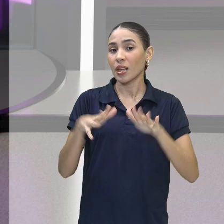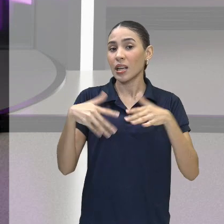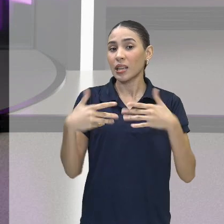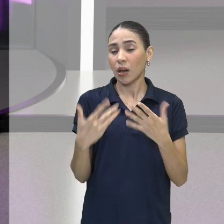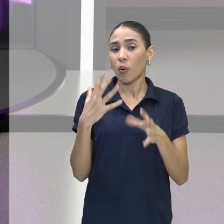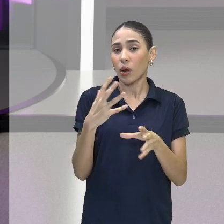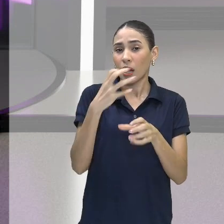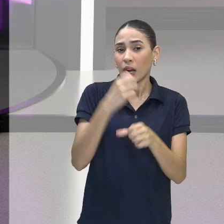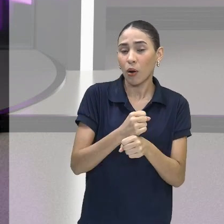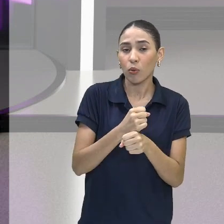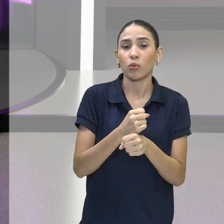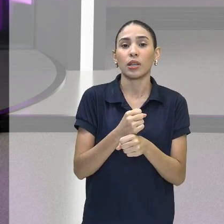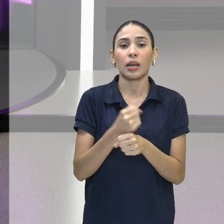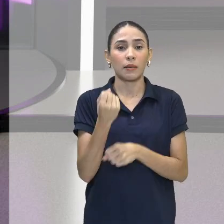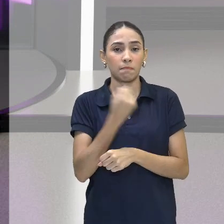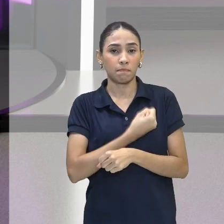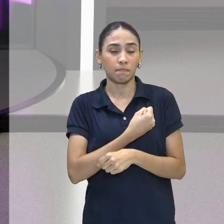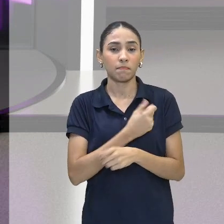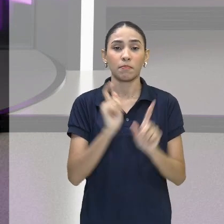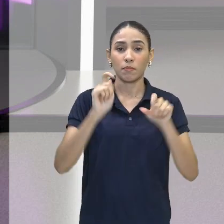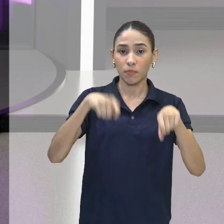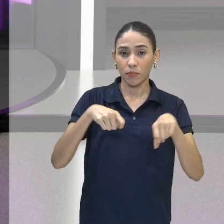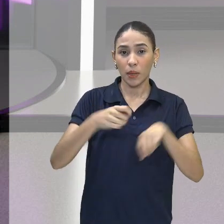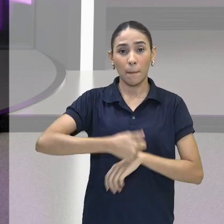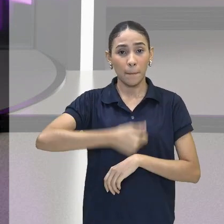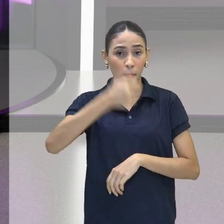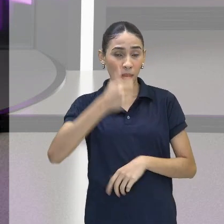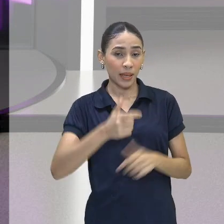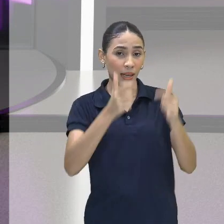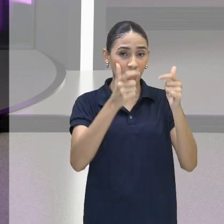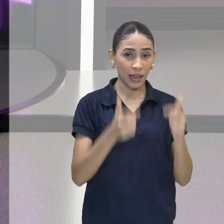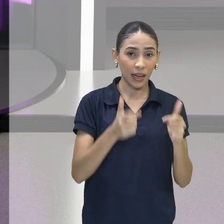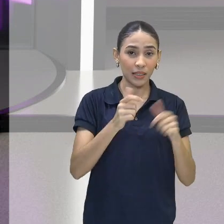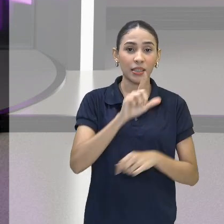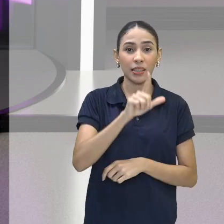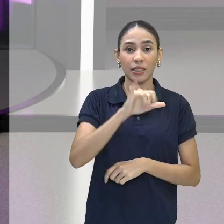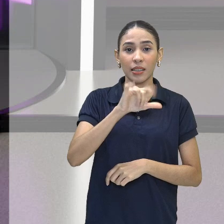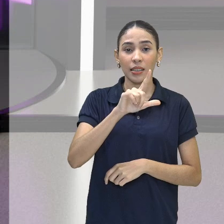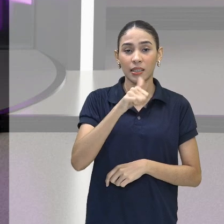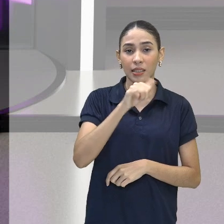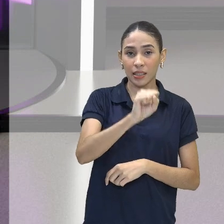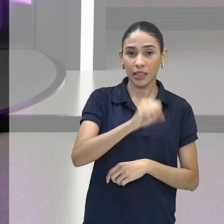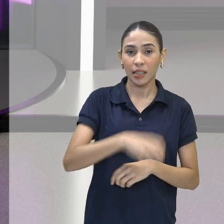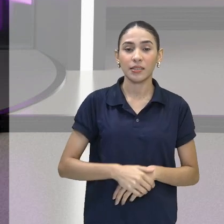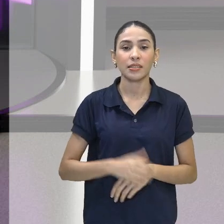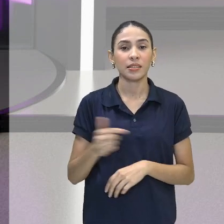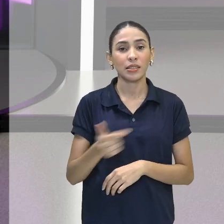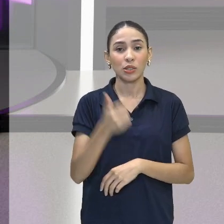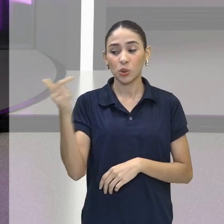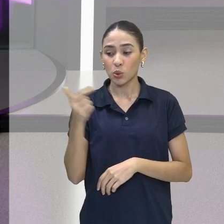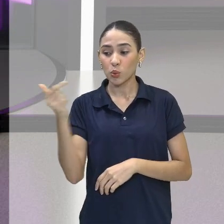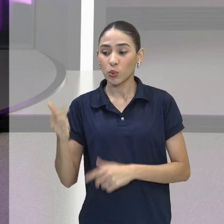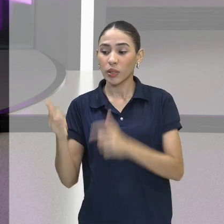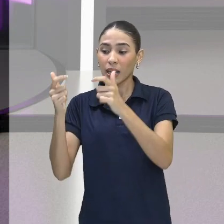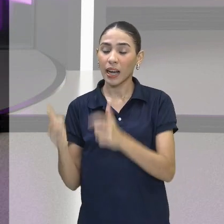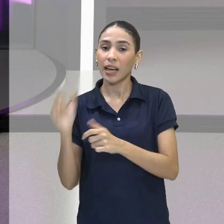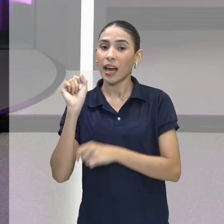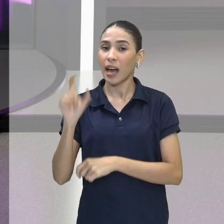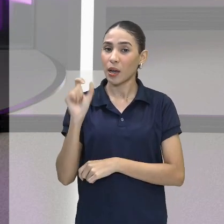a probabilidade da bola ser, na primeira caixa, ser lilás e na segunda caixa a bola ser